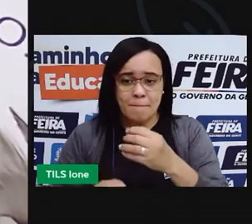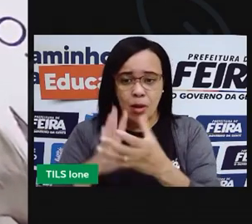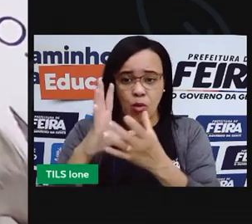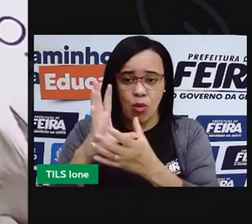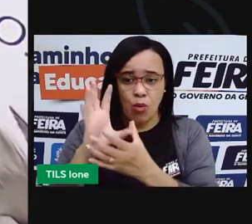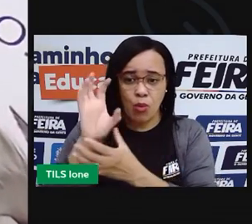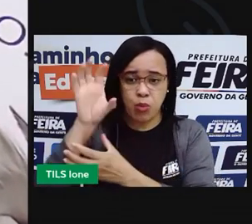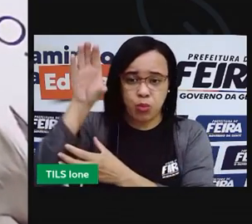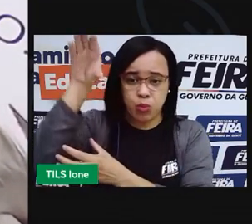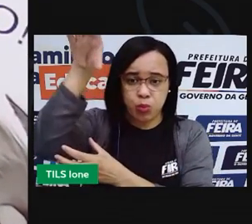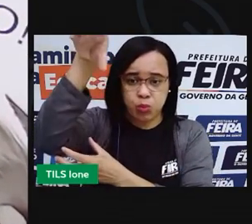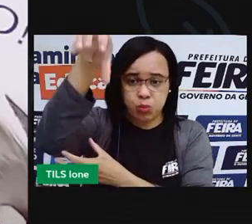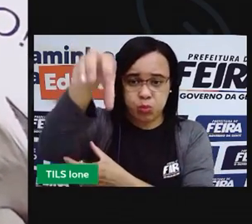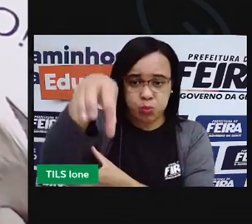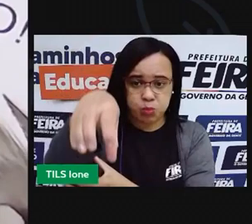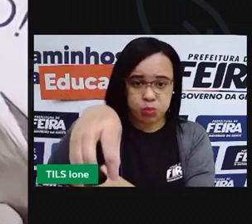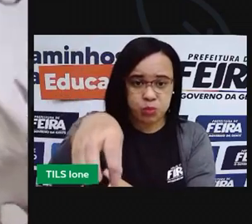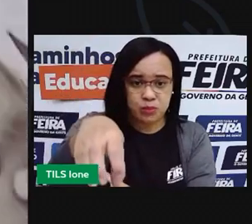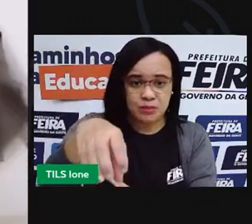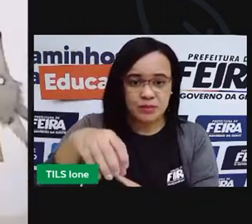Pelos ares arremessá-lo.